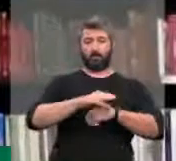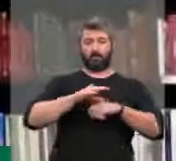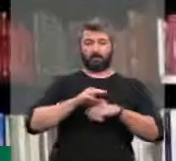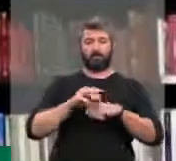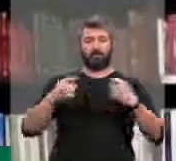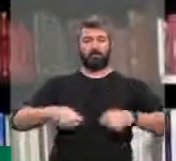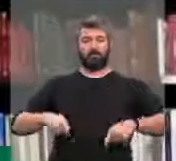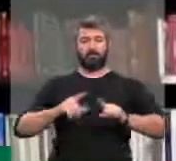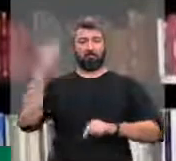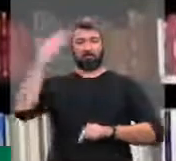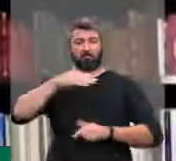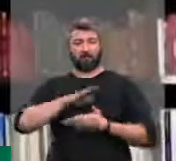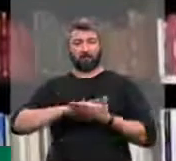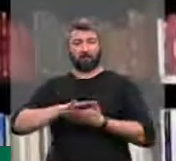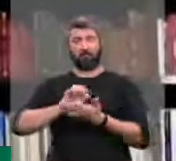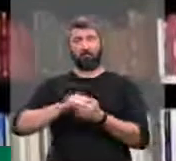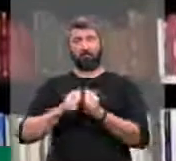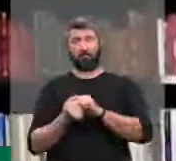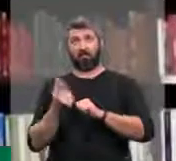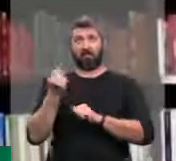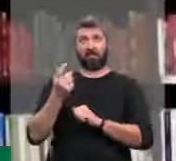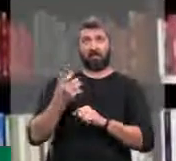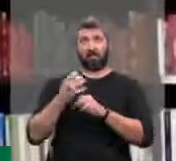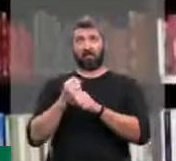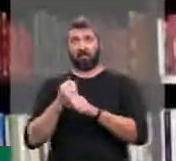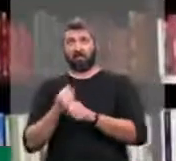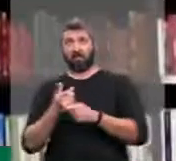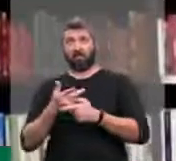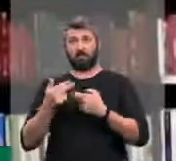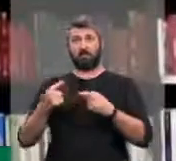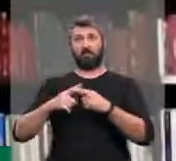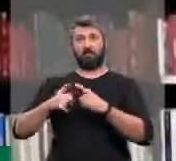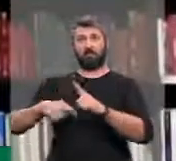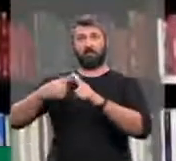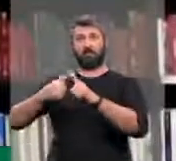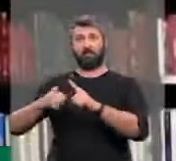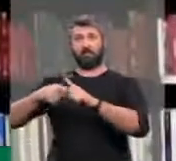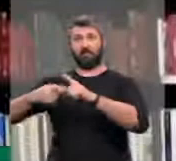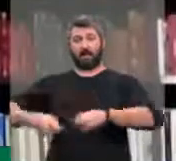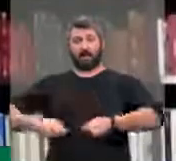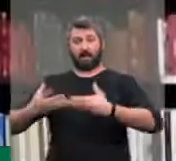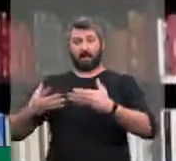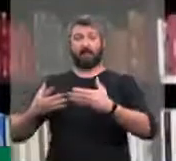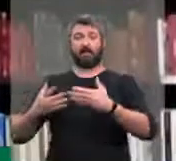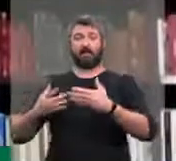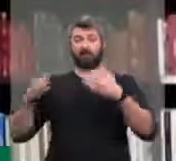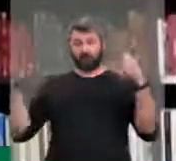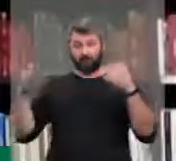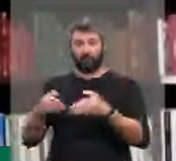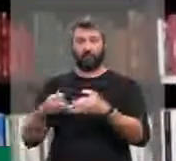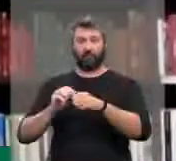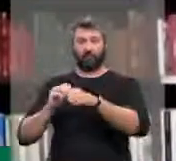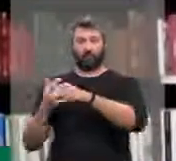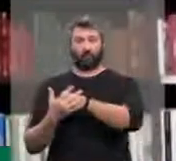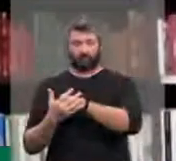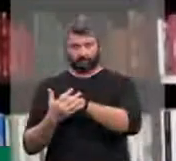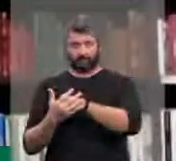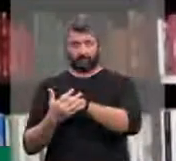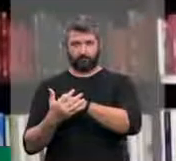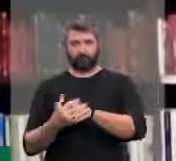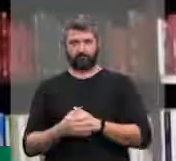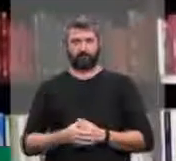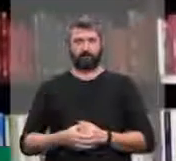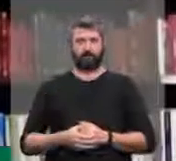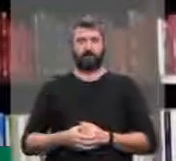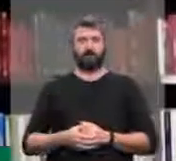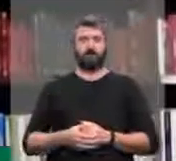exigência de demonstração de adequação orçamentária em relação à expansão de programas destinados ao enfrentamento da crise causada pelo novo